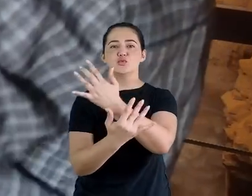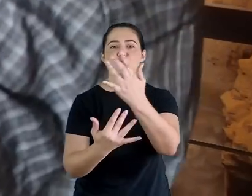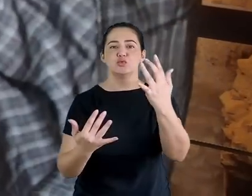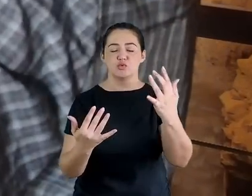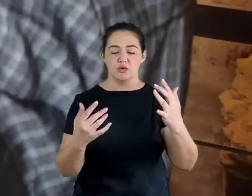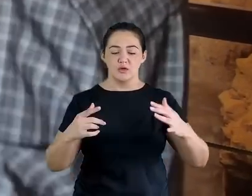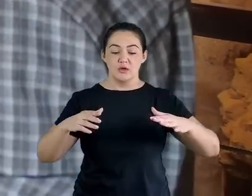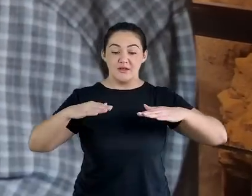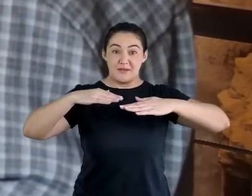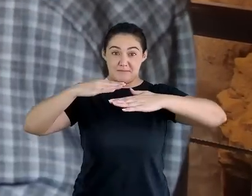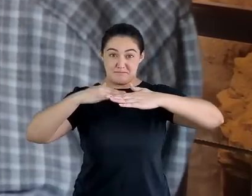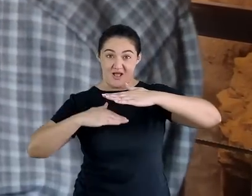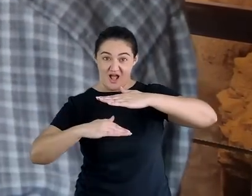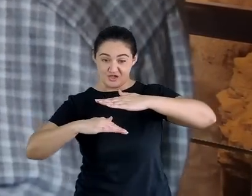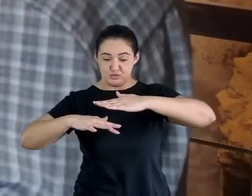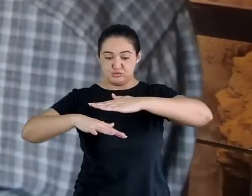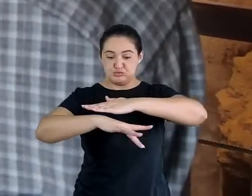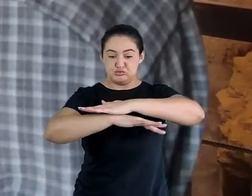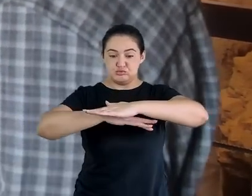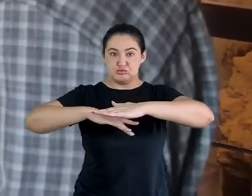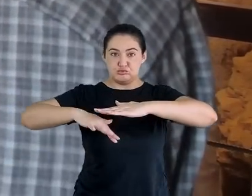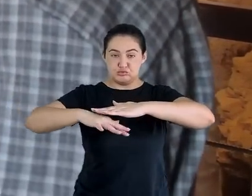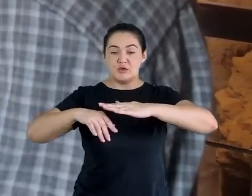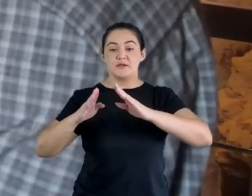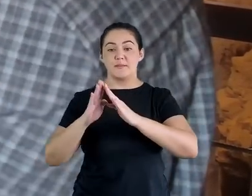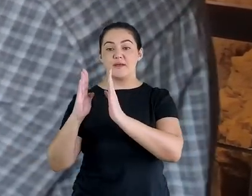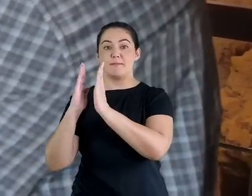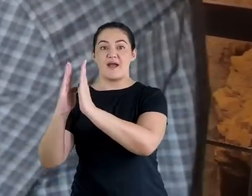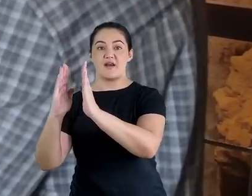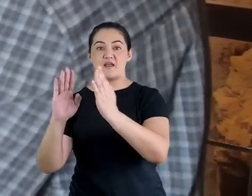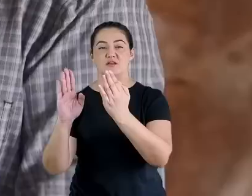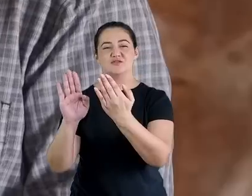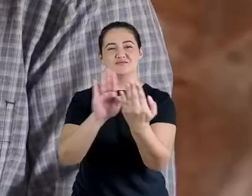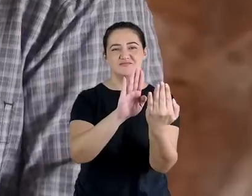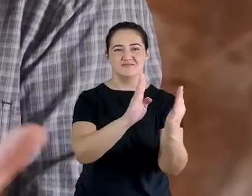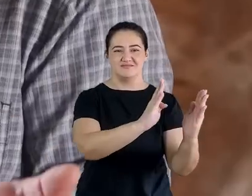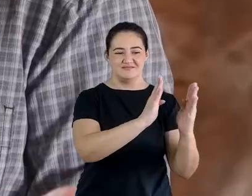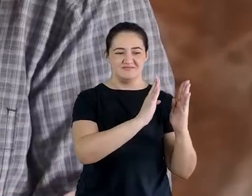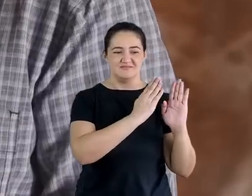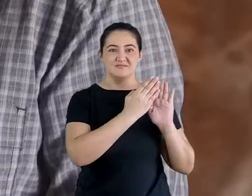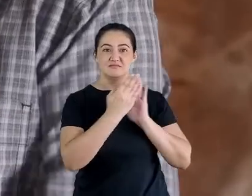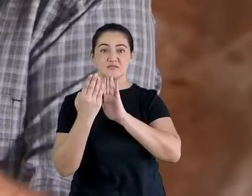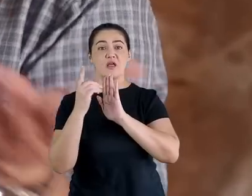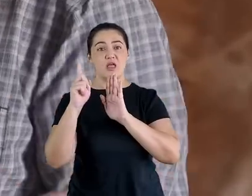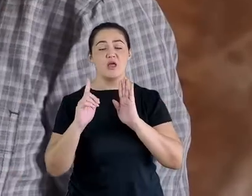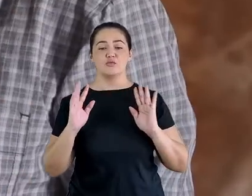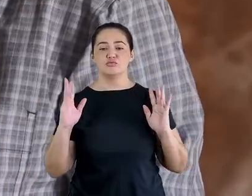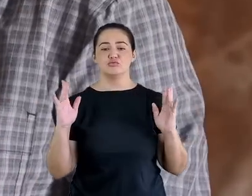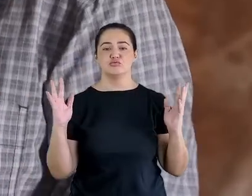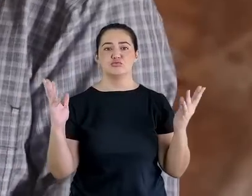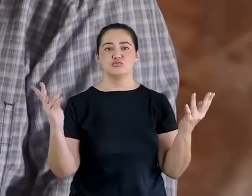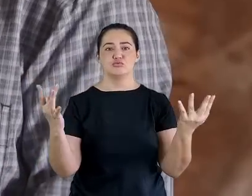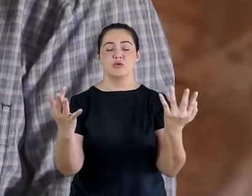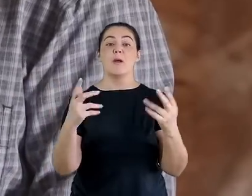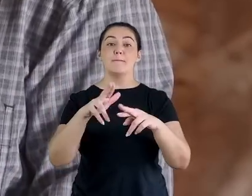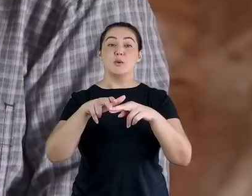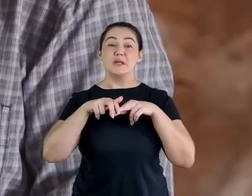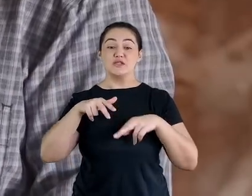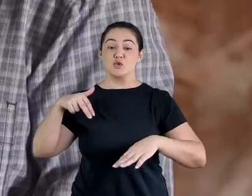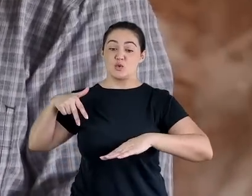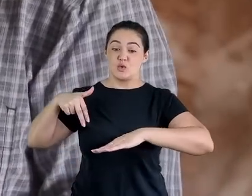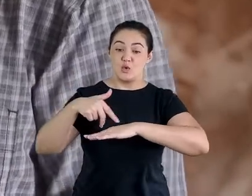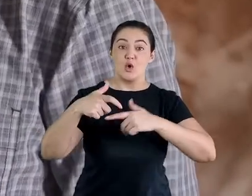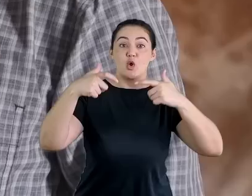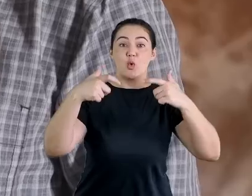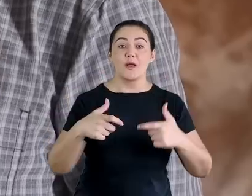dentro das paredes. Portanto, você tem aqui como um ambiente ou como uma sauna. Portanto, a tradição, as pessoas indo para a sauna em qualquer lugar do